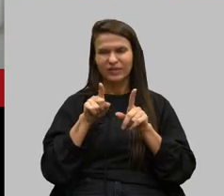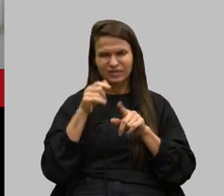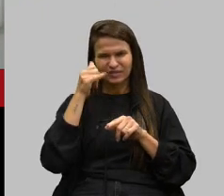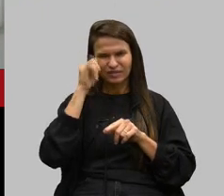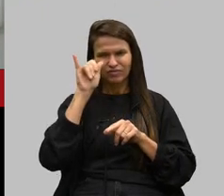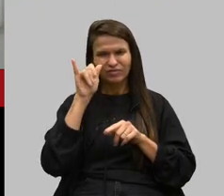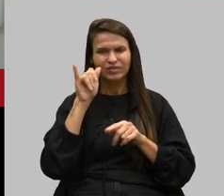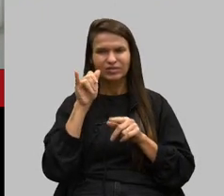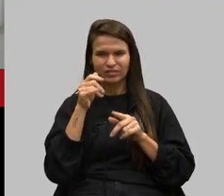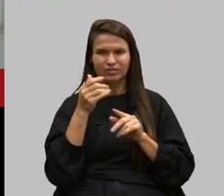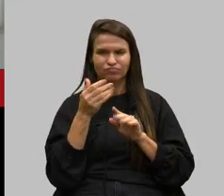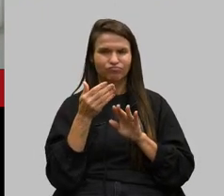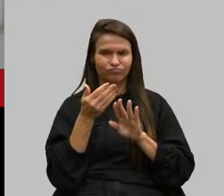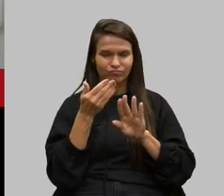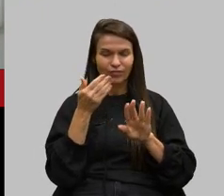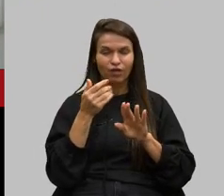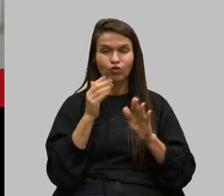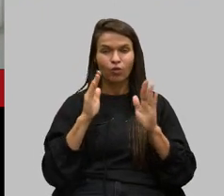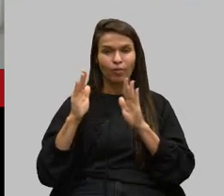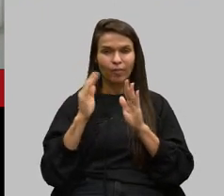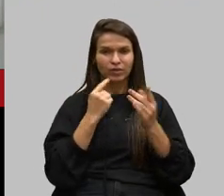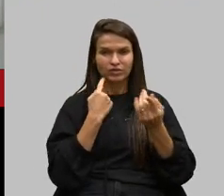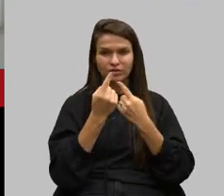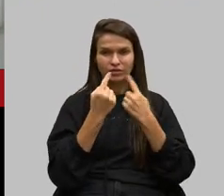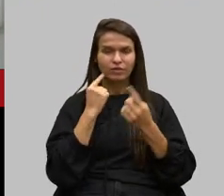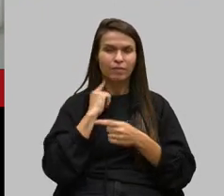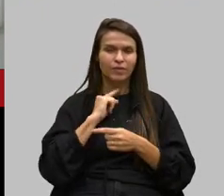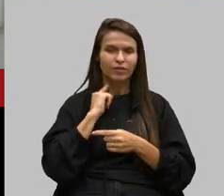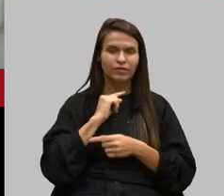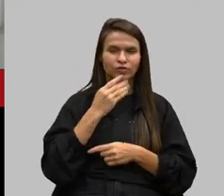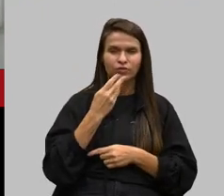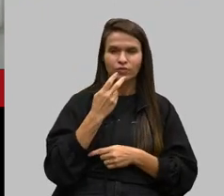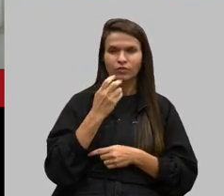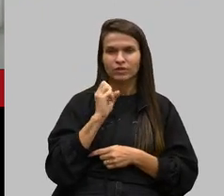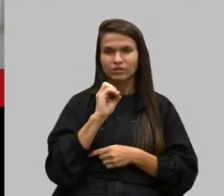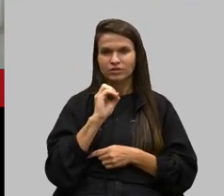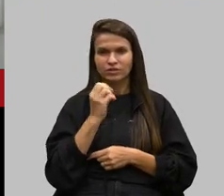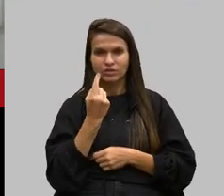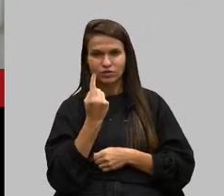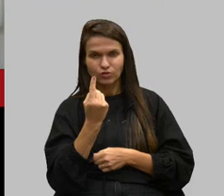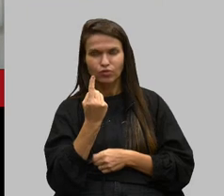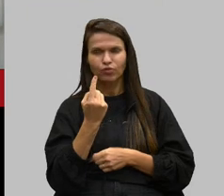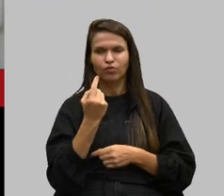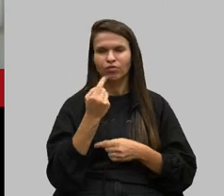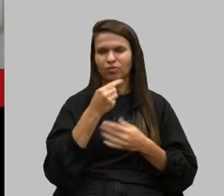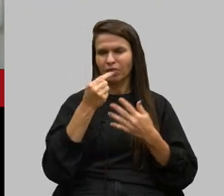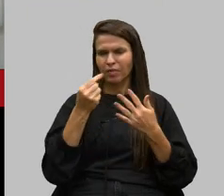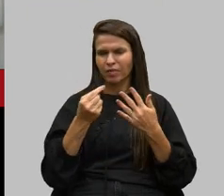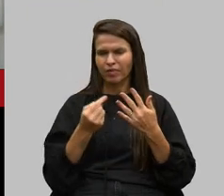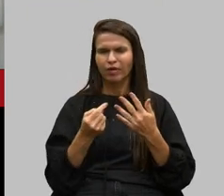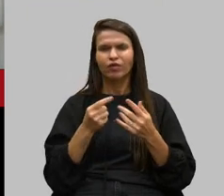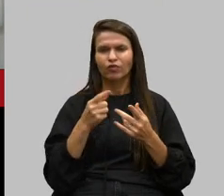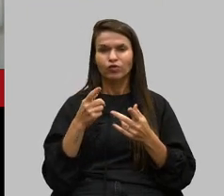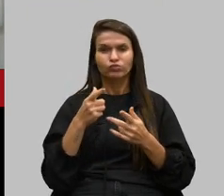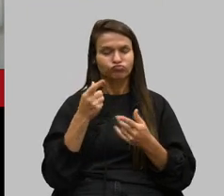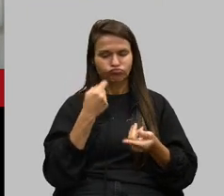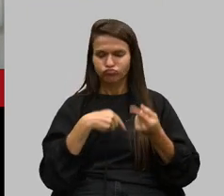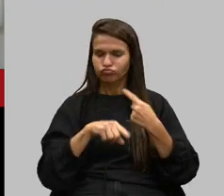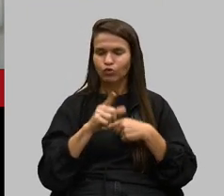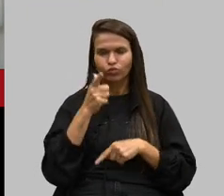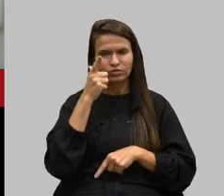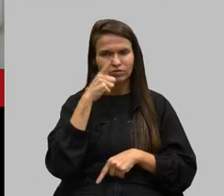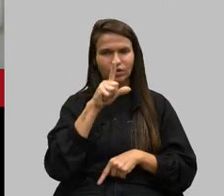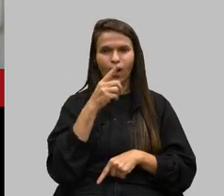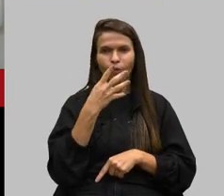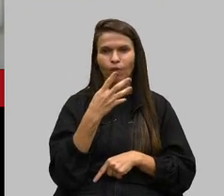estamos no momento em que as estradas de mina 401 Janaúba Jaíba Matias Cardoso foi toda recuperada a 496